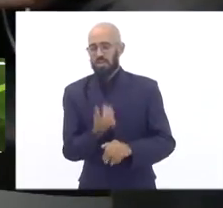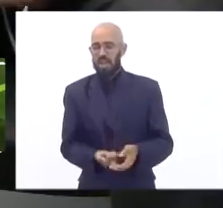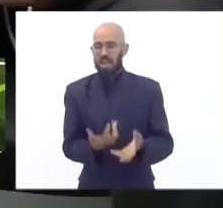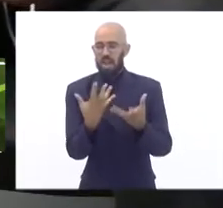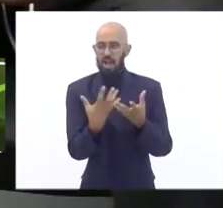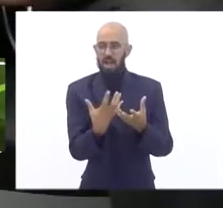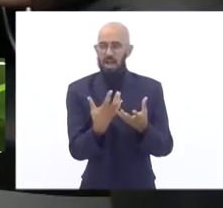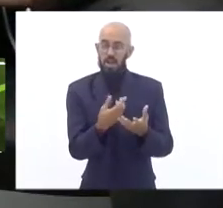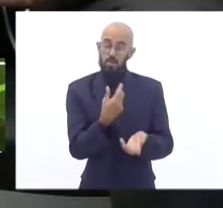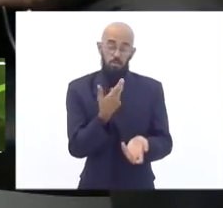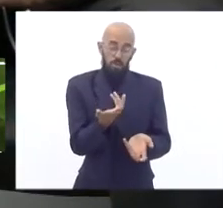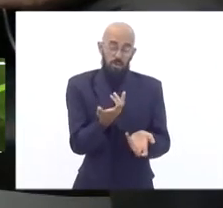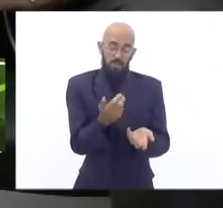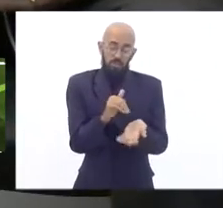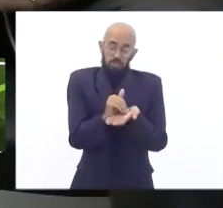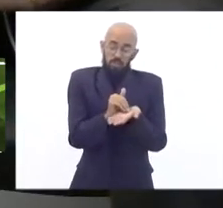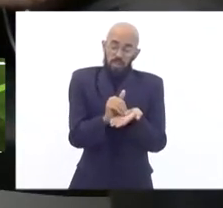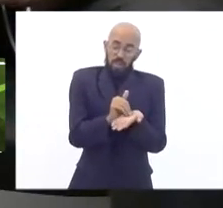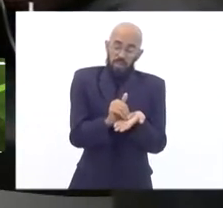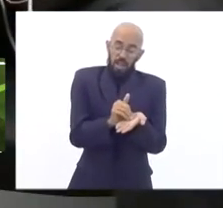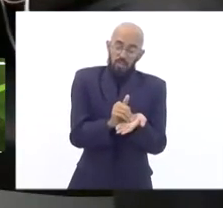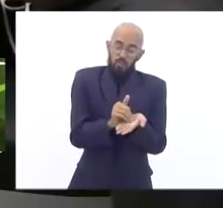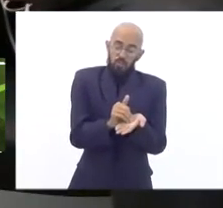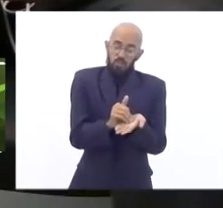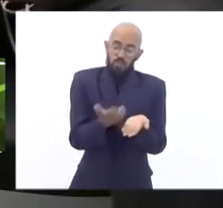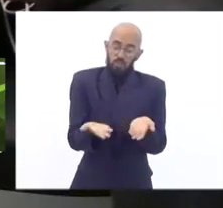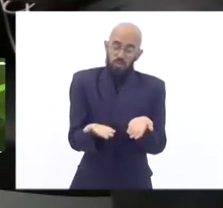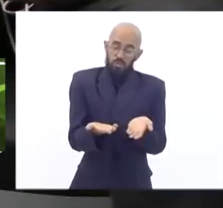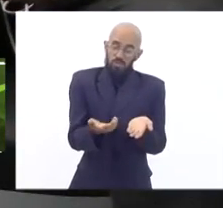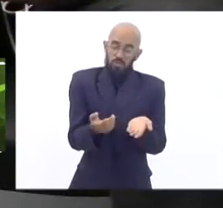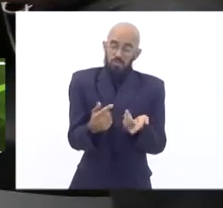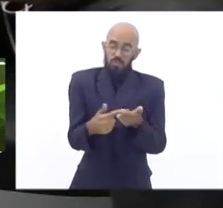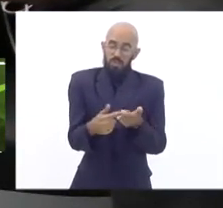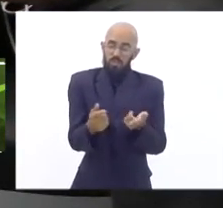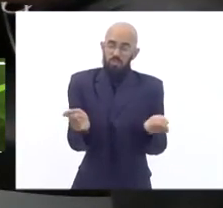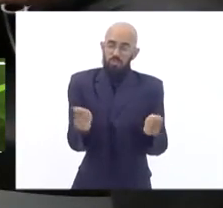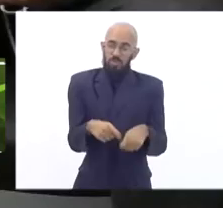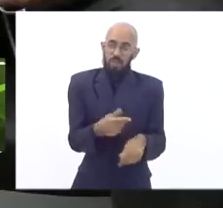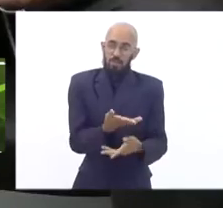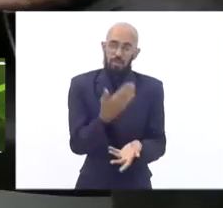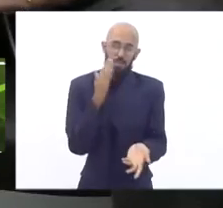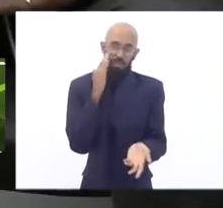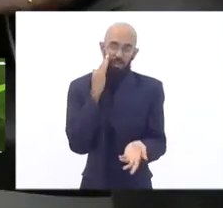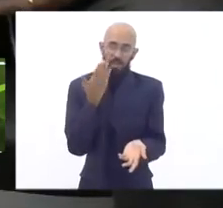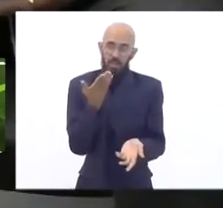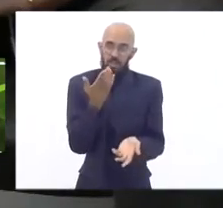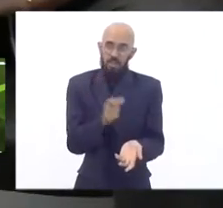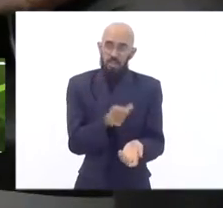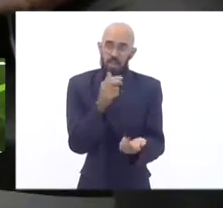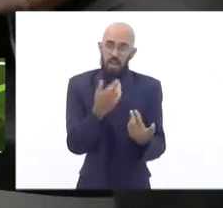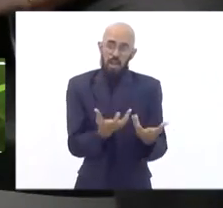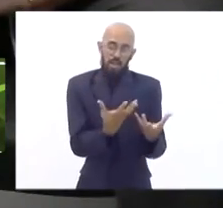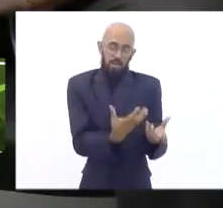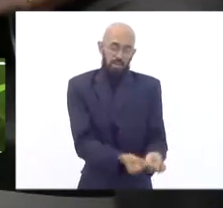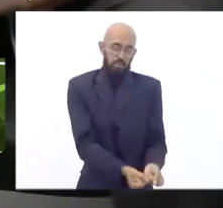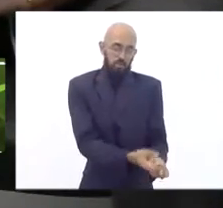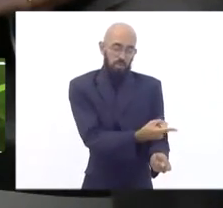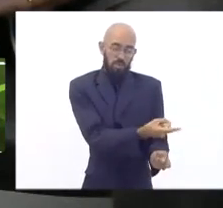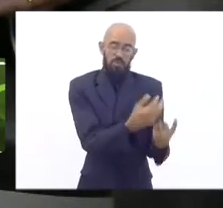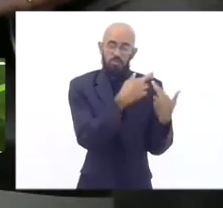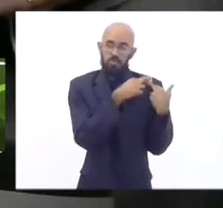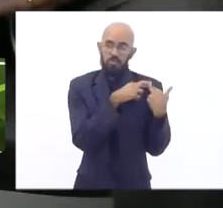para ser secretário, porque não é possível que a designação de uma pessoa num tema